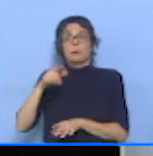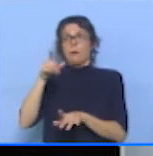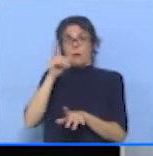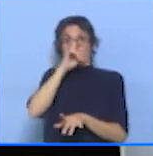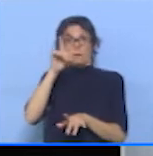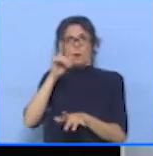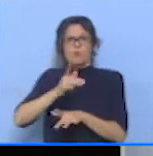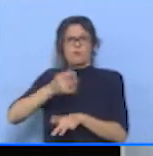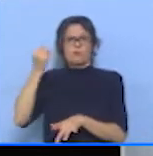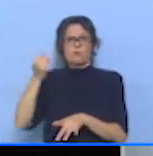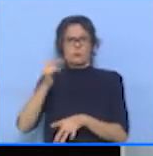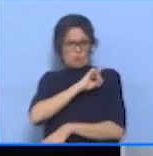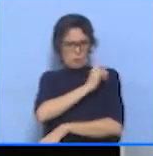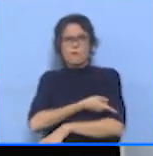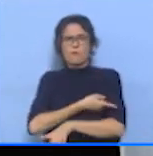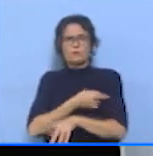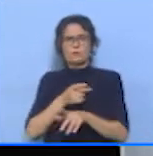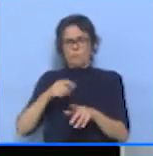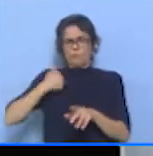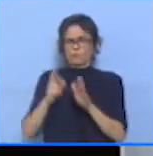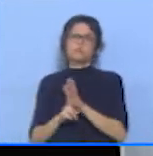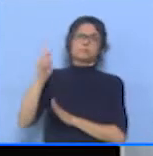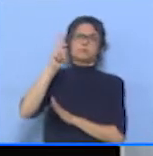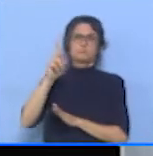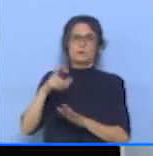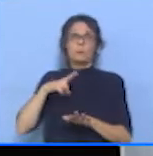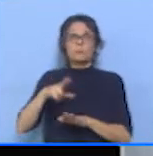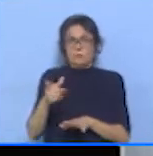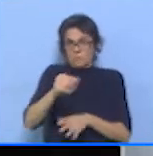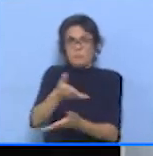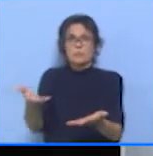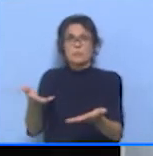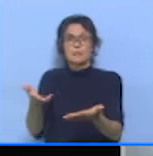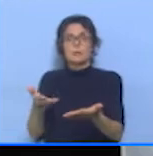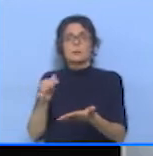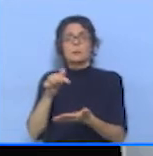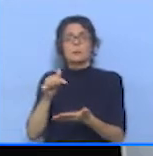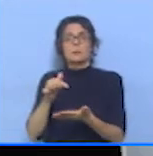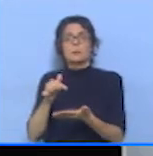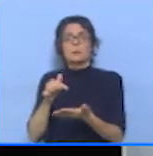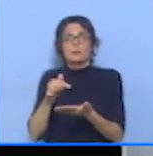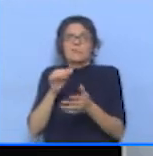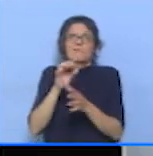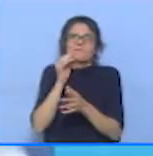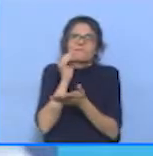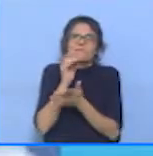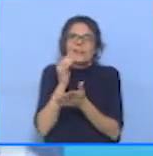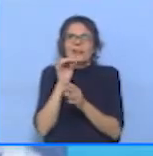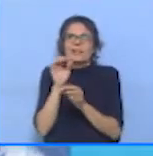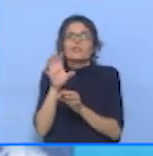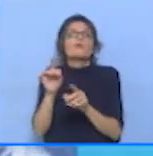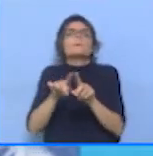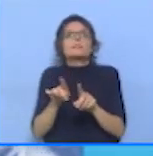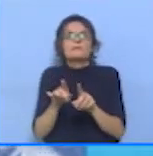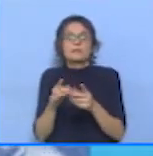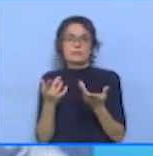fortíssimo e os verdes cresceram exponencialmente. Em Portugal também isso acontece, talvez de uma maneira um pouco diferente do que acontece na Alemanha ou noutros países